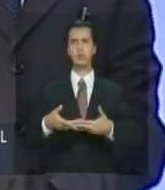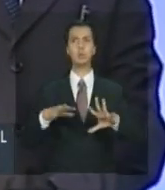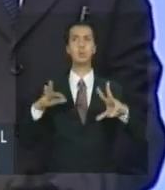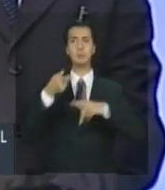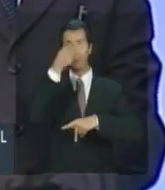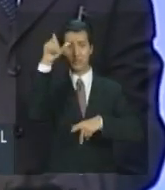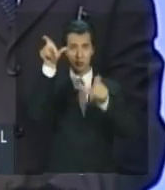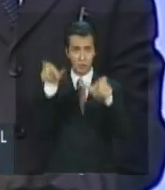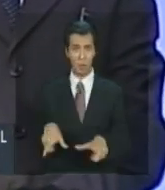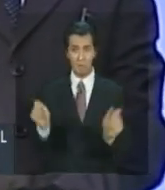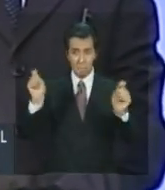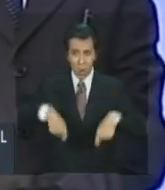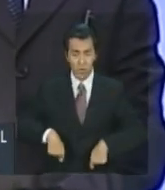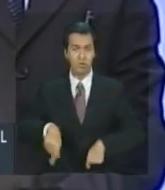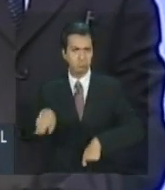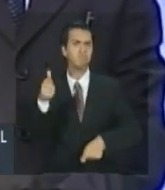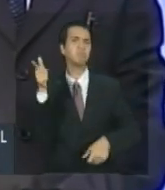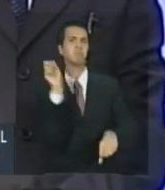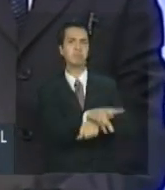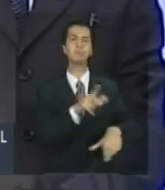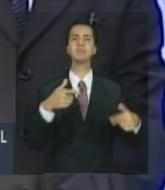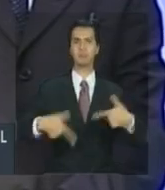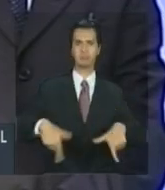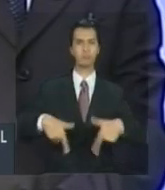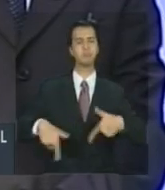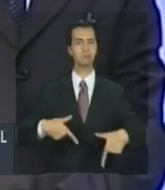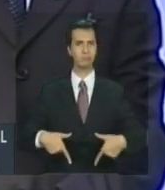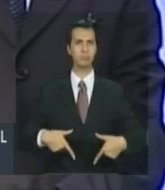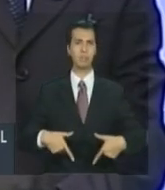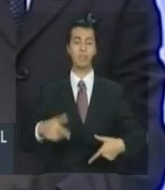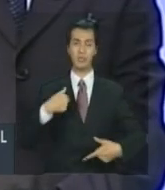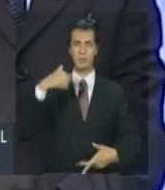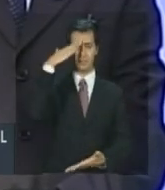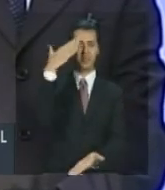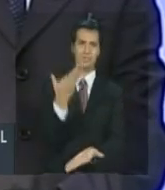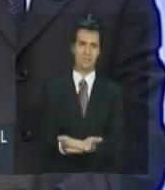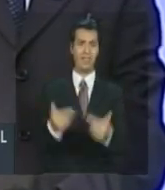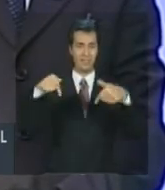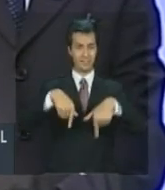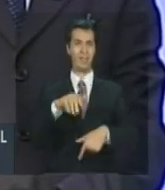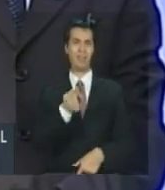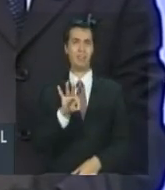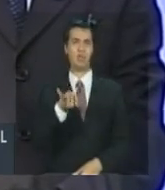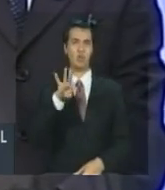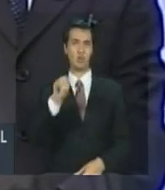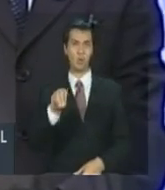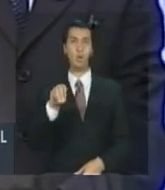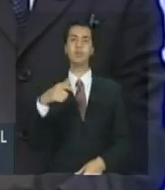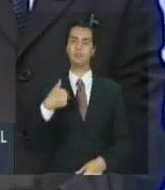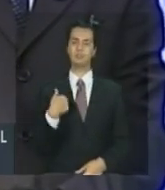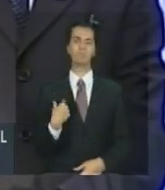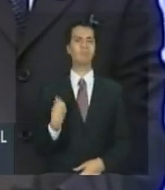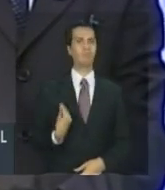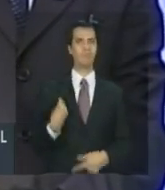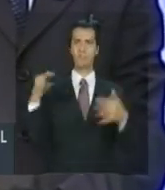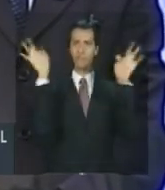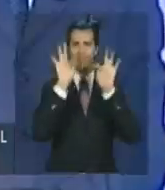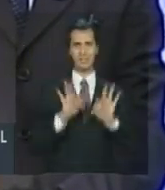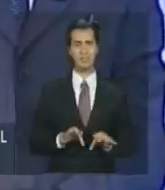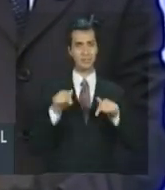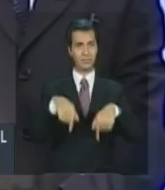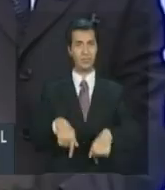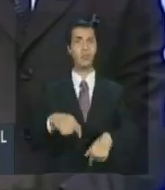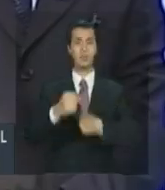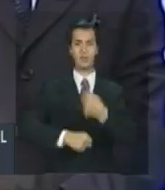é o potencial humano. E é por isso que eu tenho certeza e cada vez mais convicção de que é aqui que eu quero estar, que a Atento é o meu lugar e que a gente